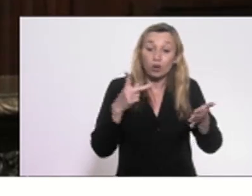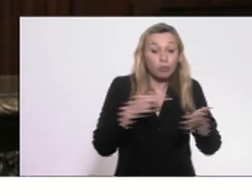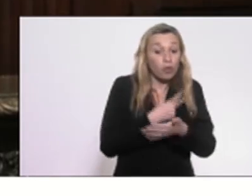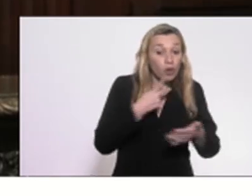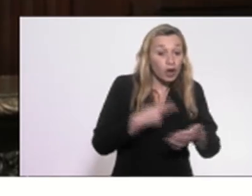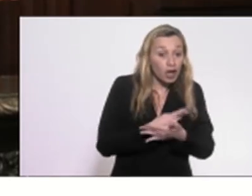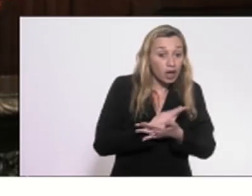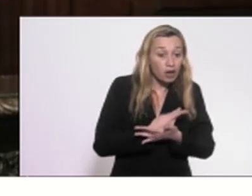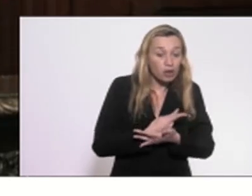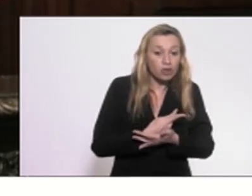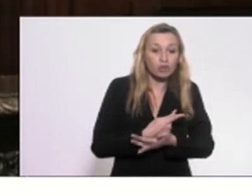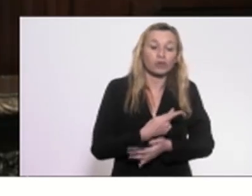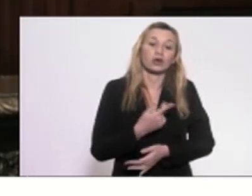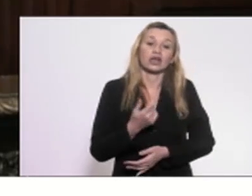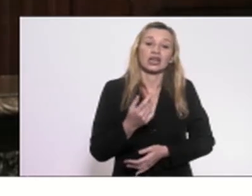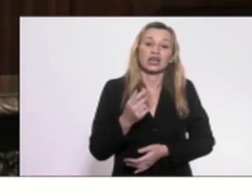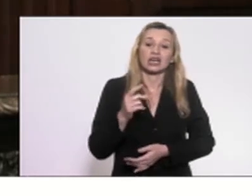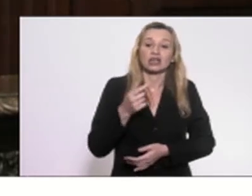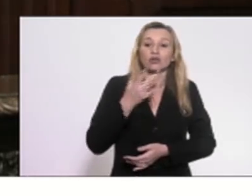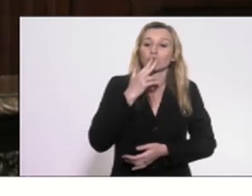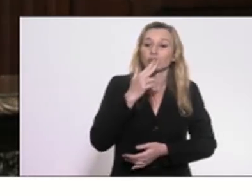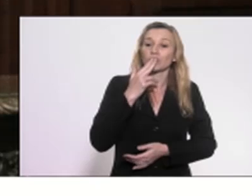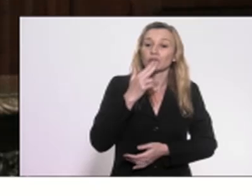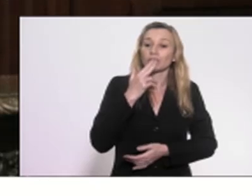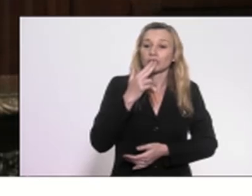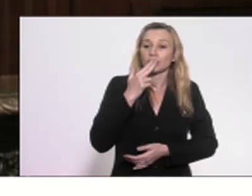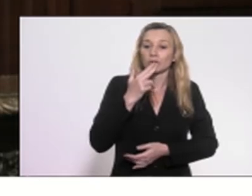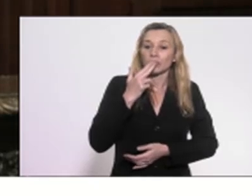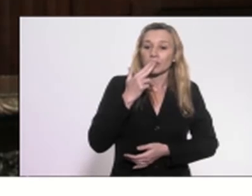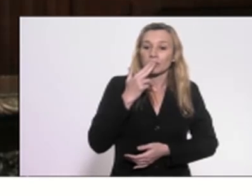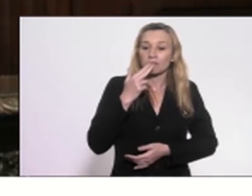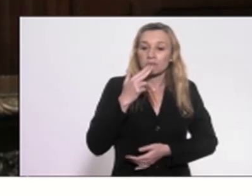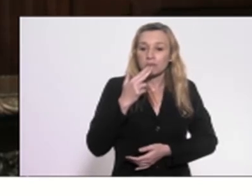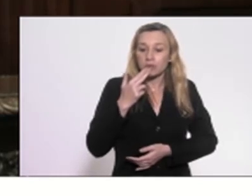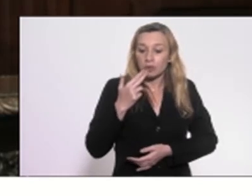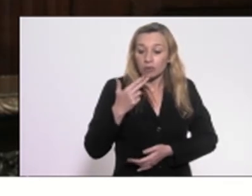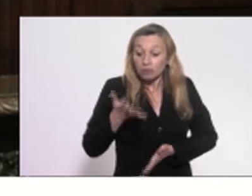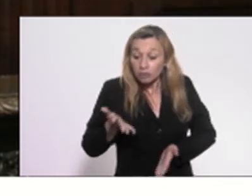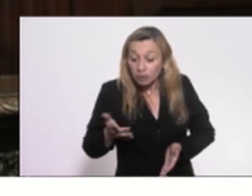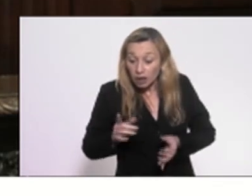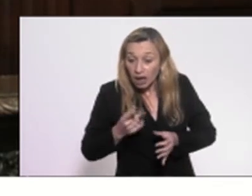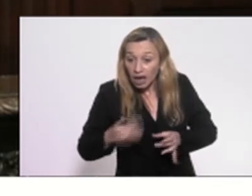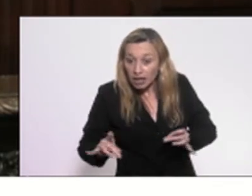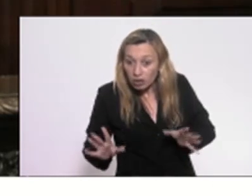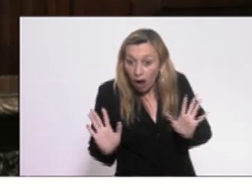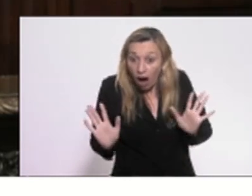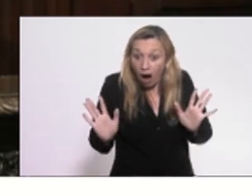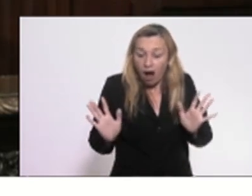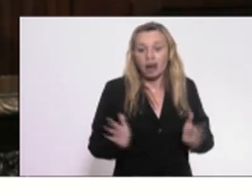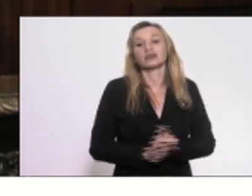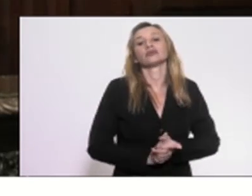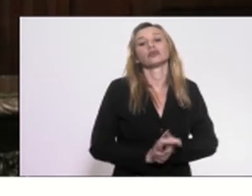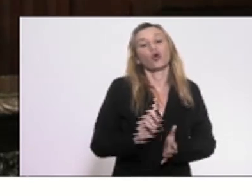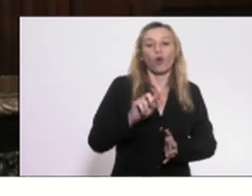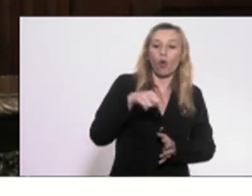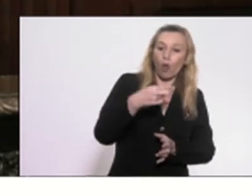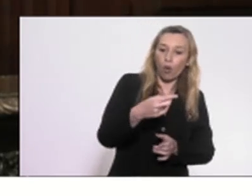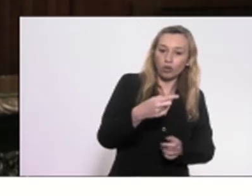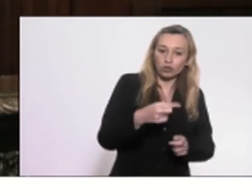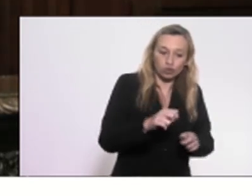pedaço, ponta de cigarro, ou de fogo que é atiçado para queimar